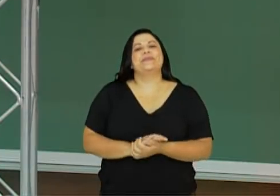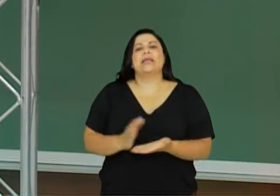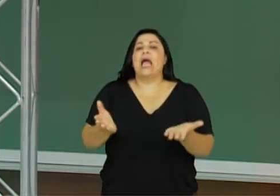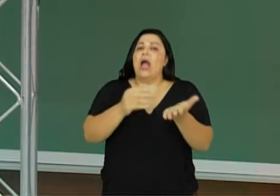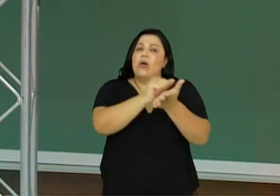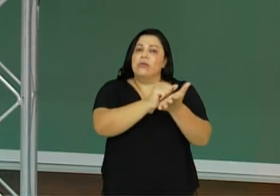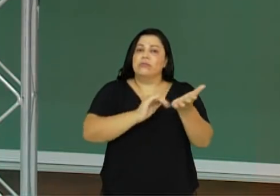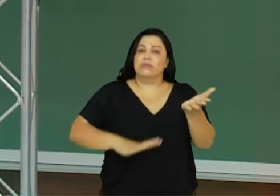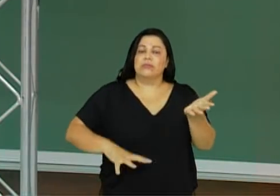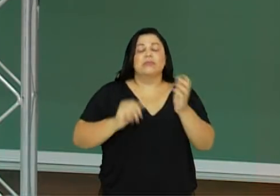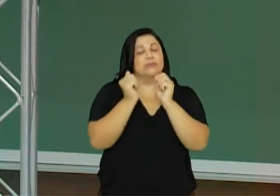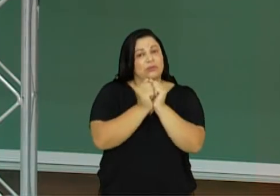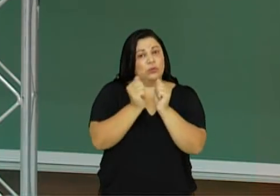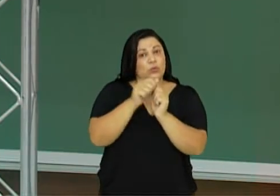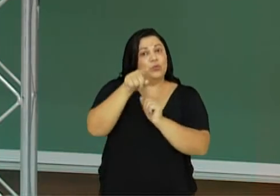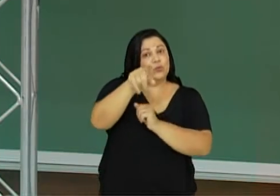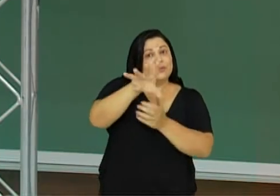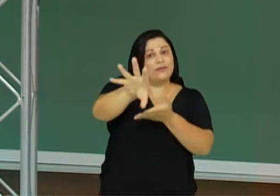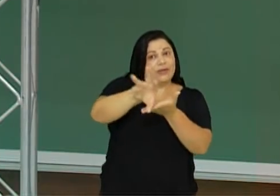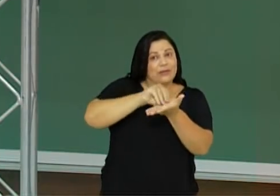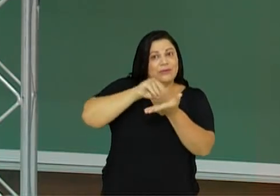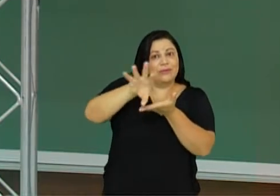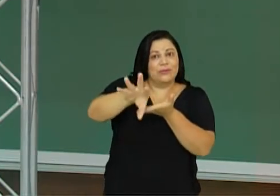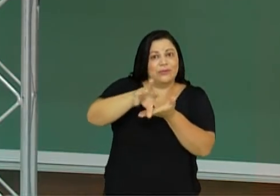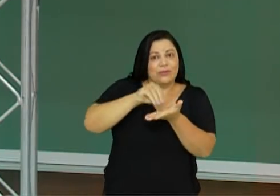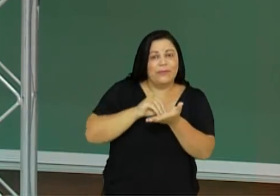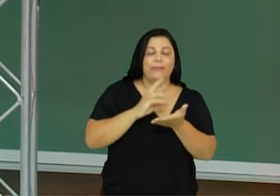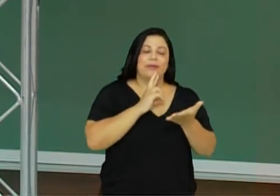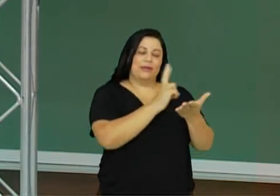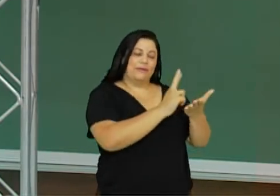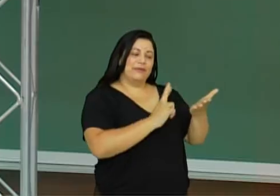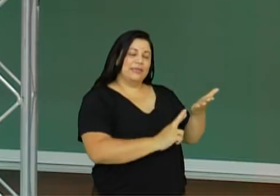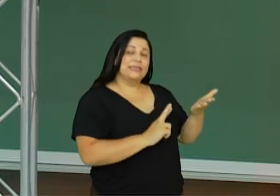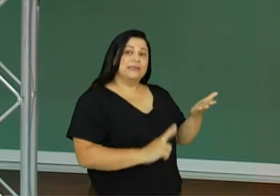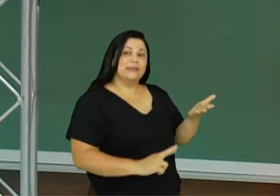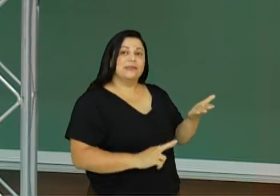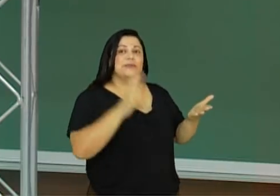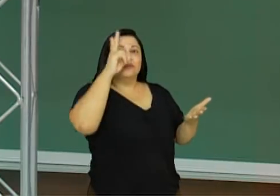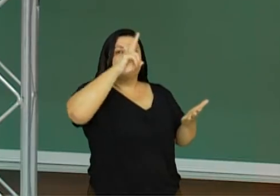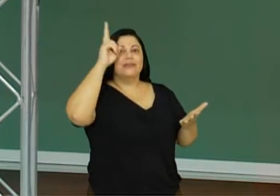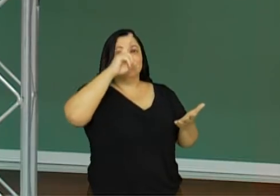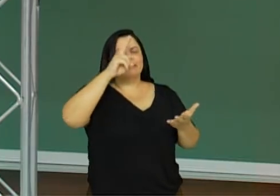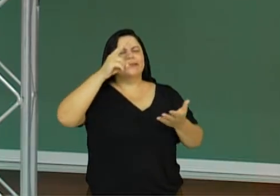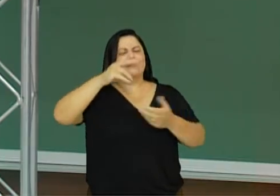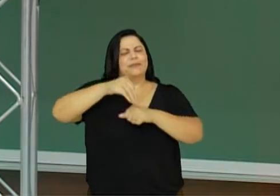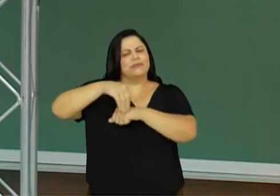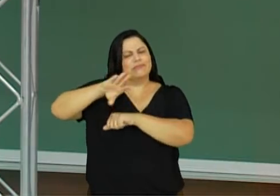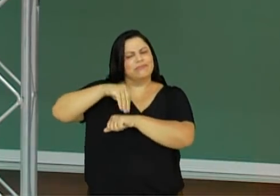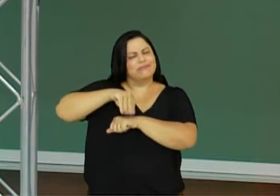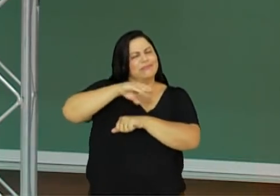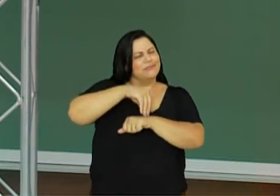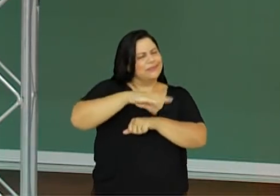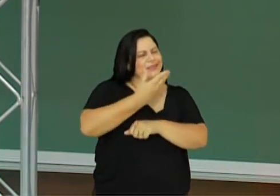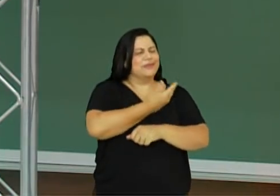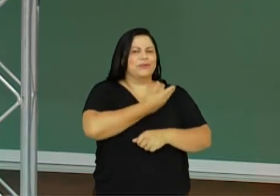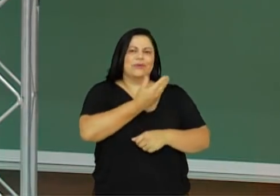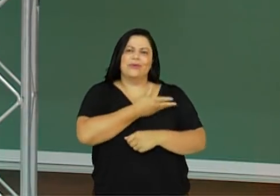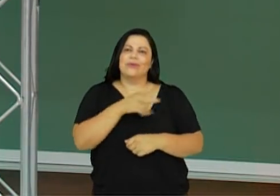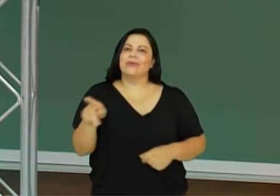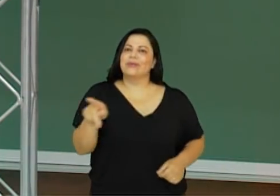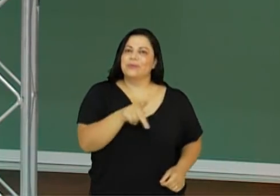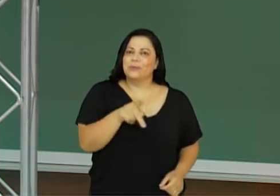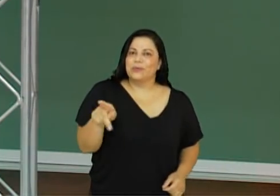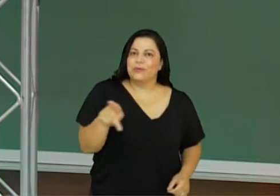agora, juntos, você vai copiar a questão no teu caderno, vai responder, lembra sempre de compartilhar com os teus colegas de sala, com o teu